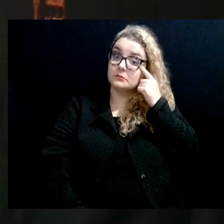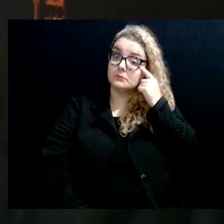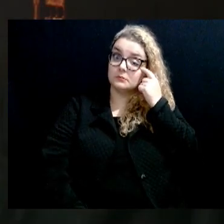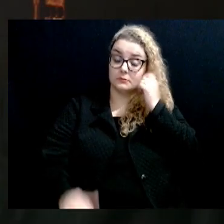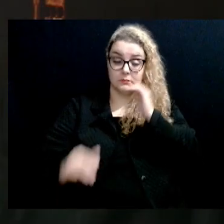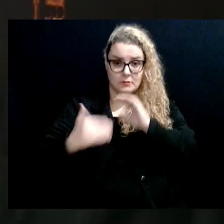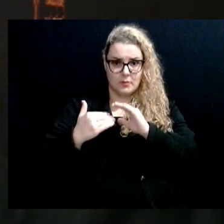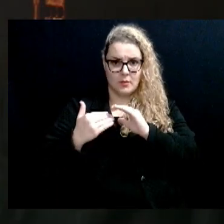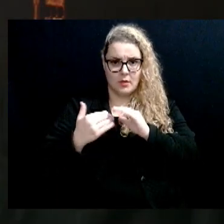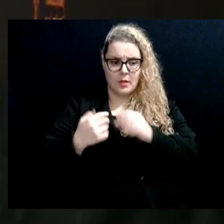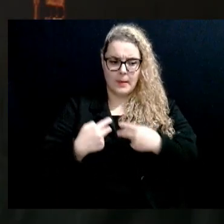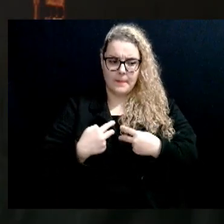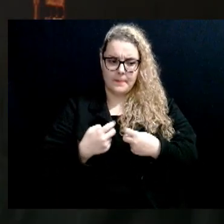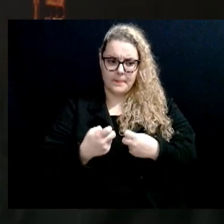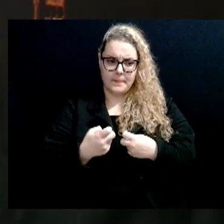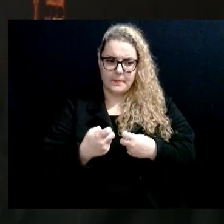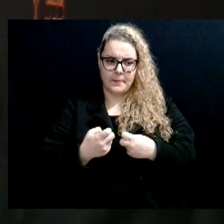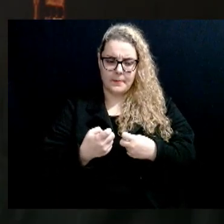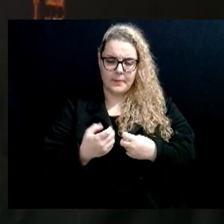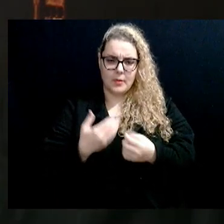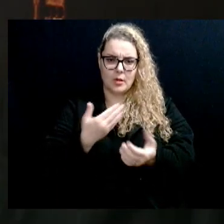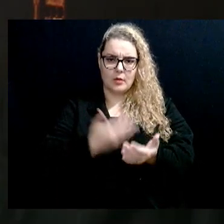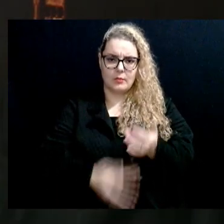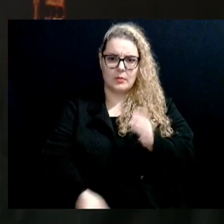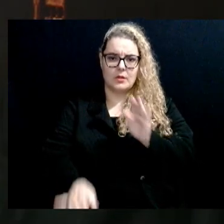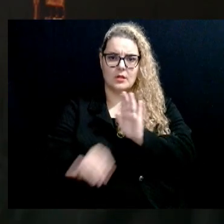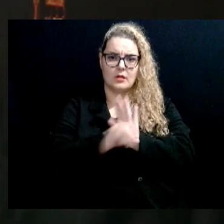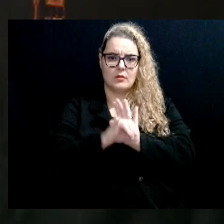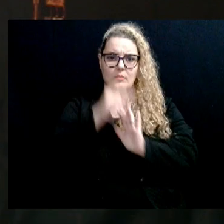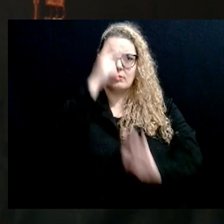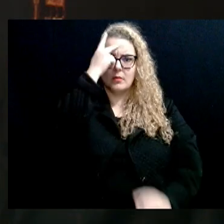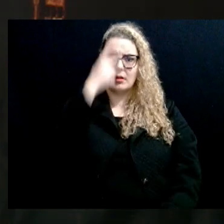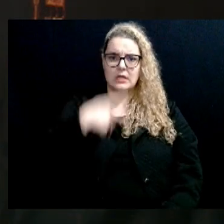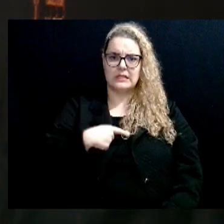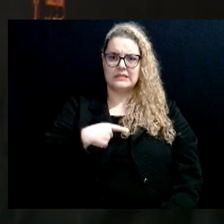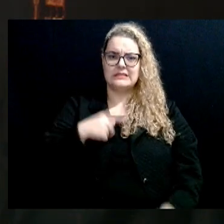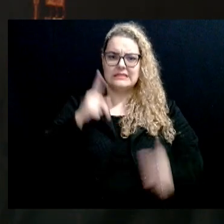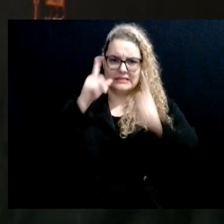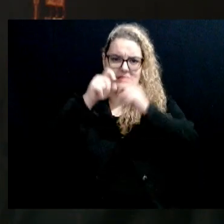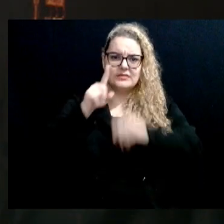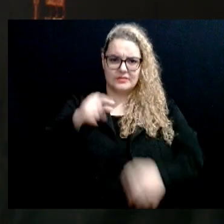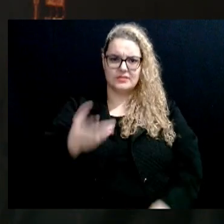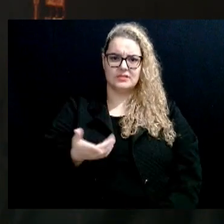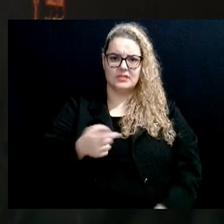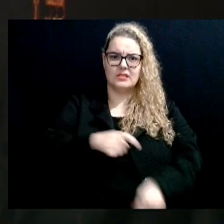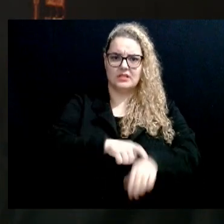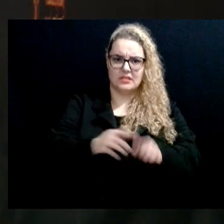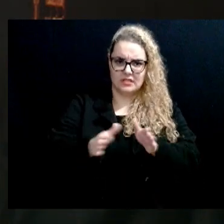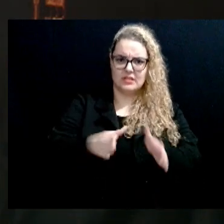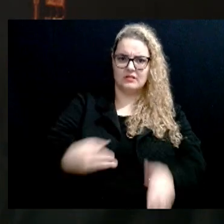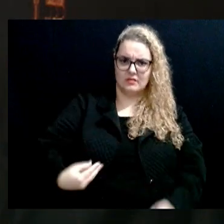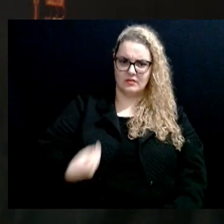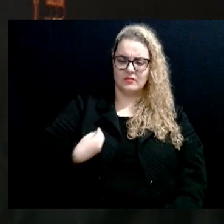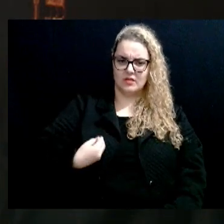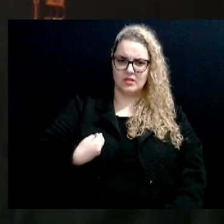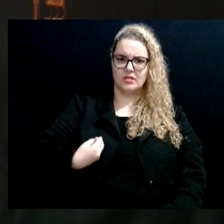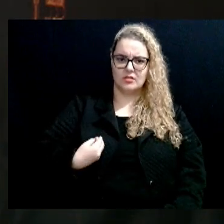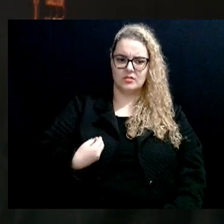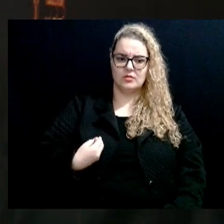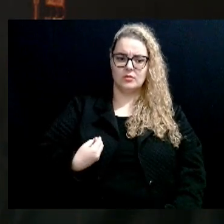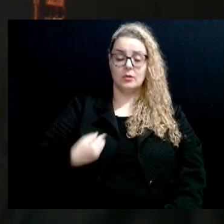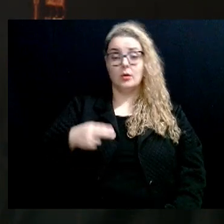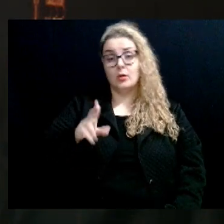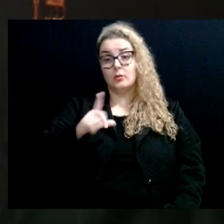a perder a sua identidade? É crítico isso, né? Tá passando por isso? Ou então tem alguma dúvida